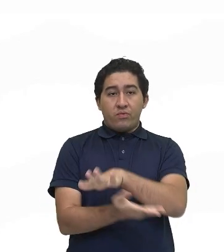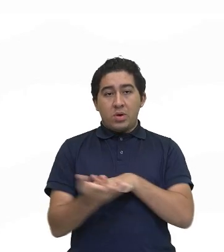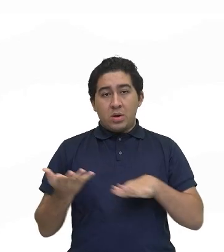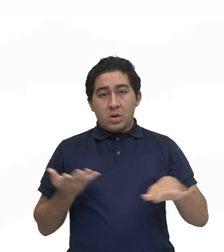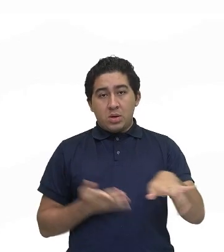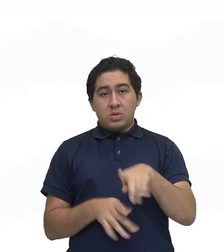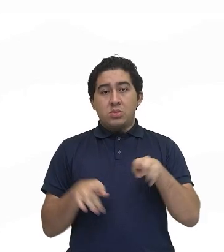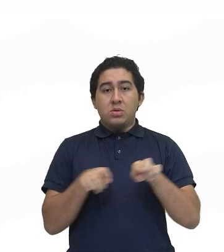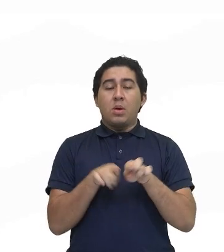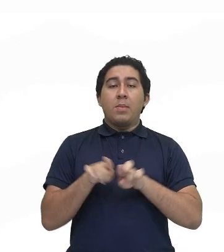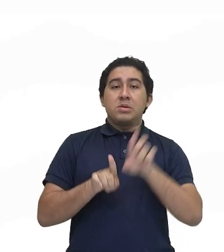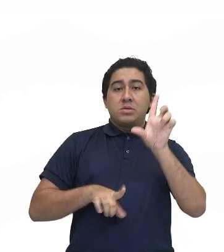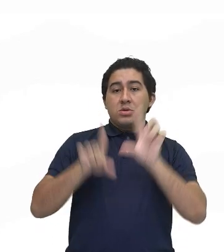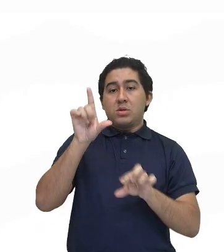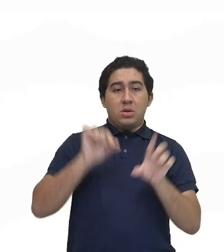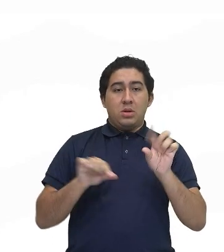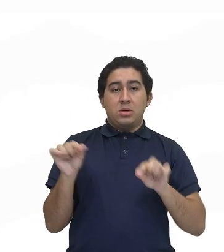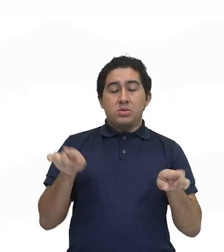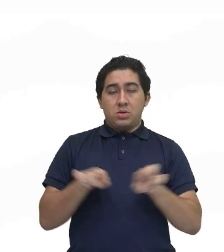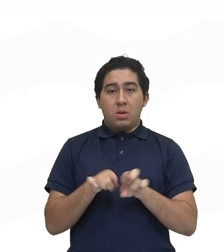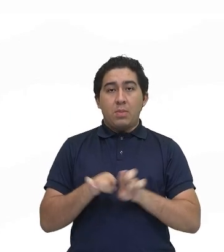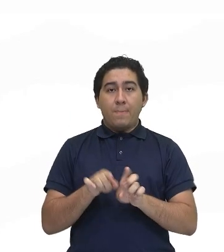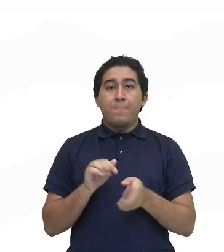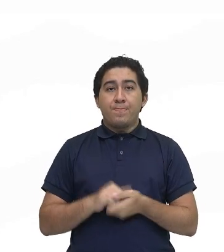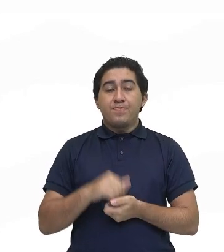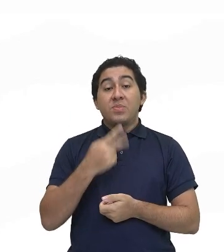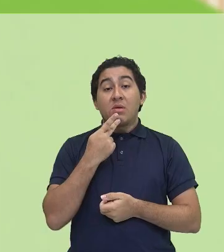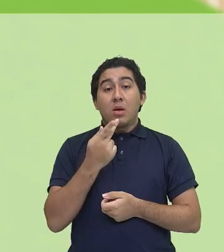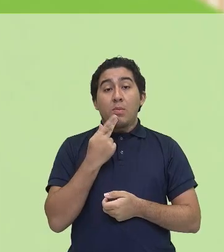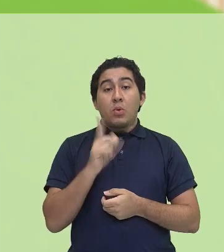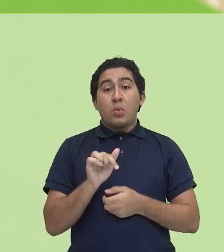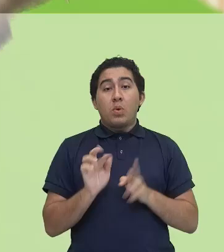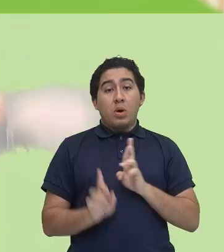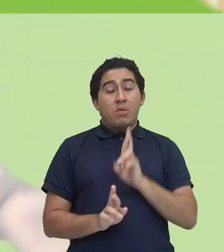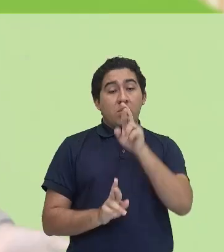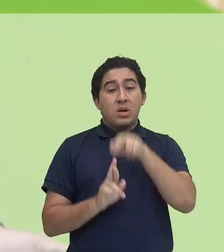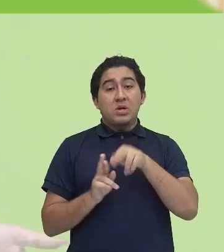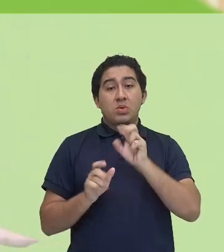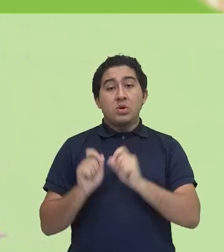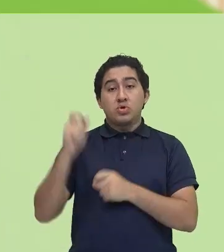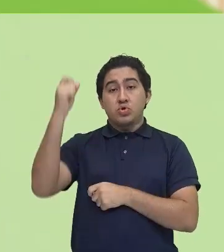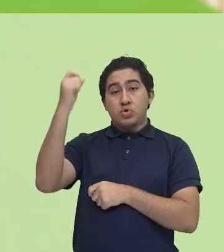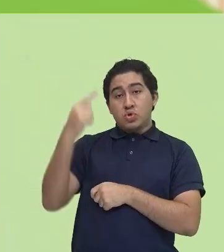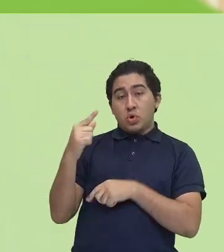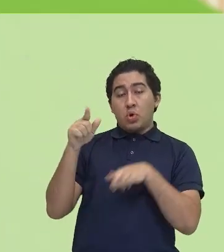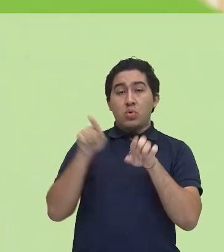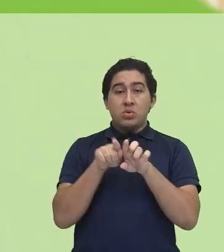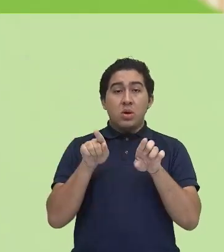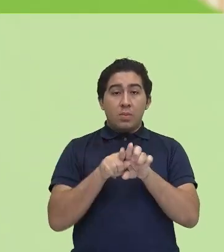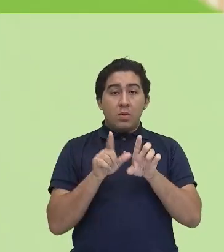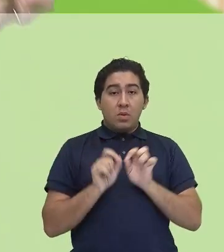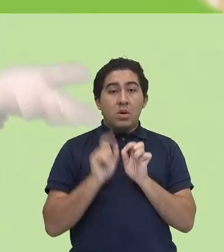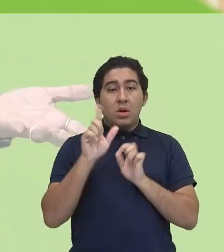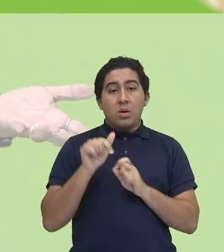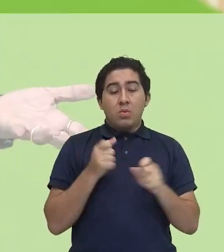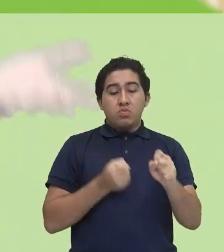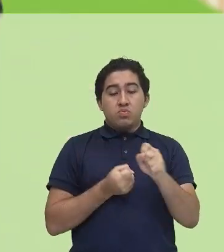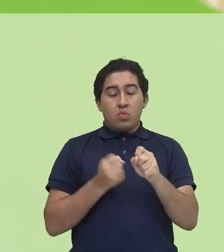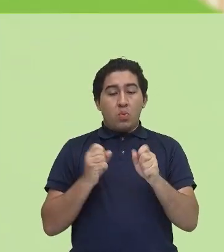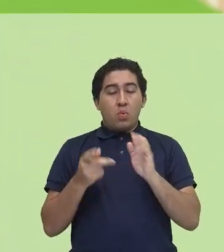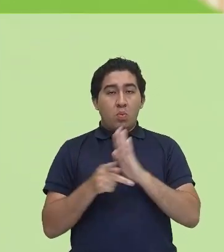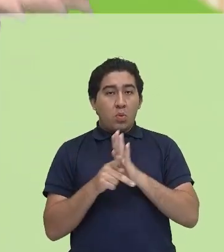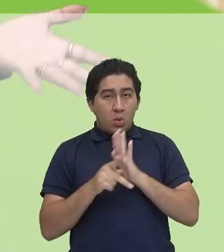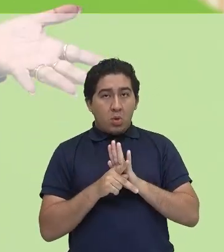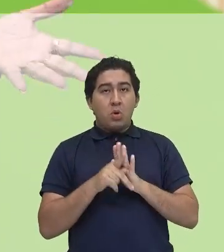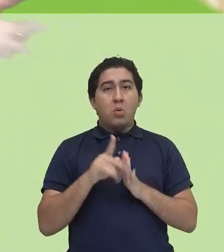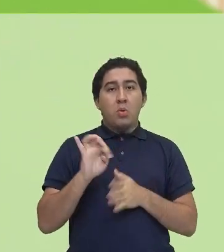universo, as estrelas, falamos aí sobre Sol, falamos sobre buraco negro,